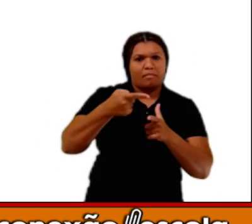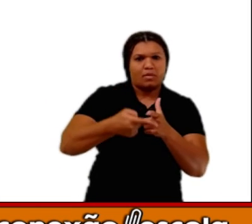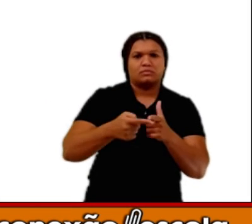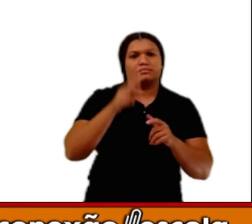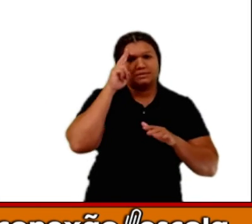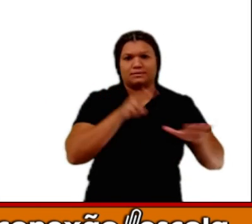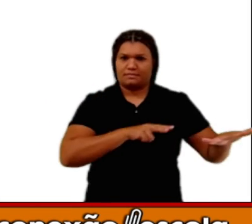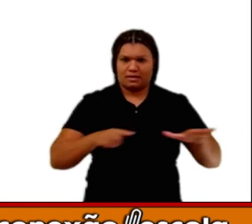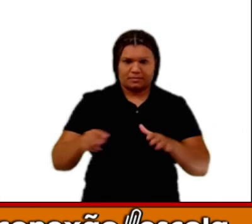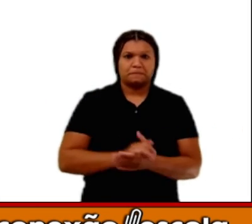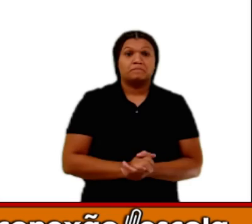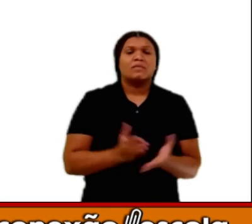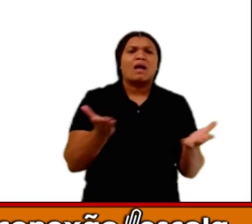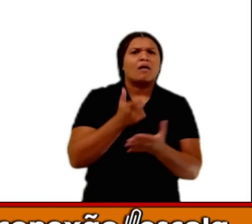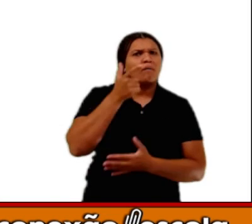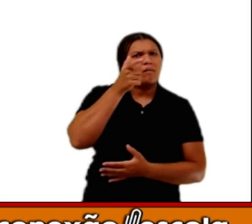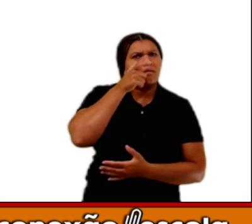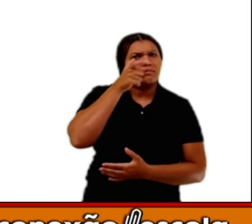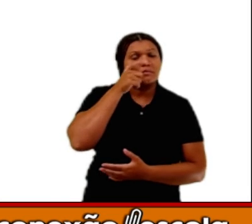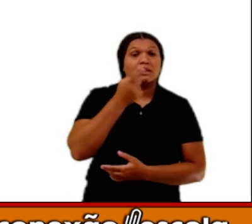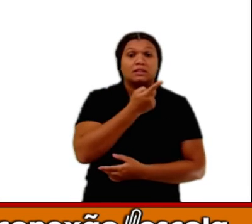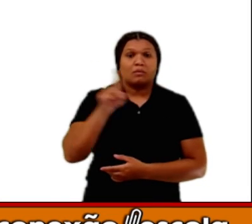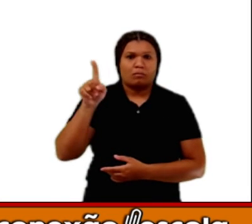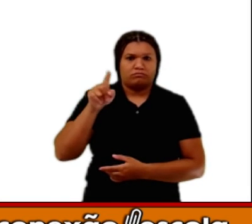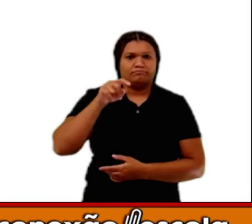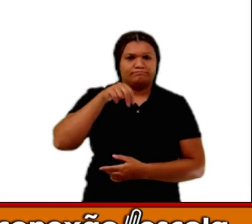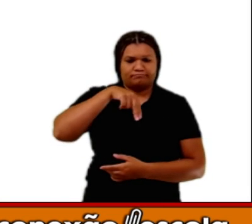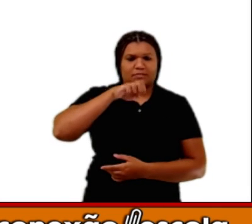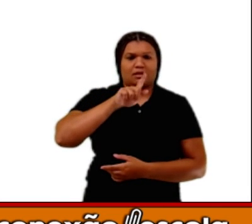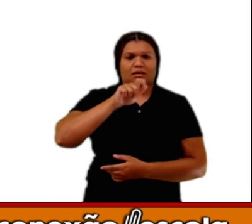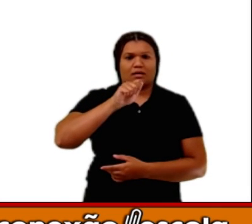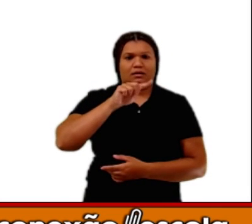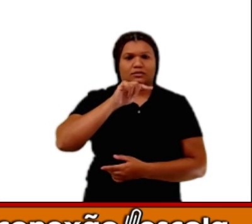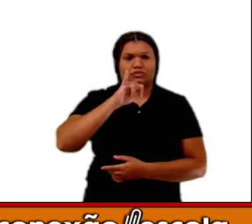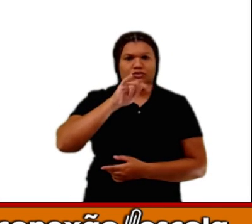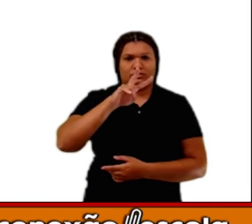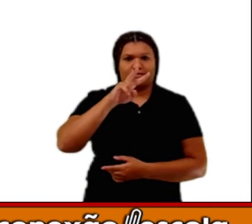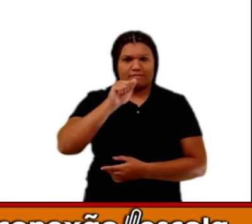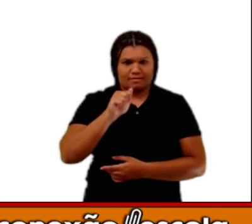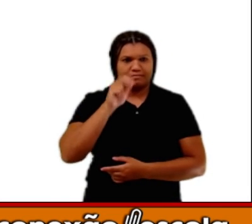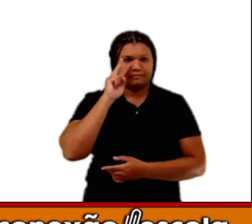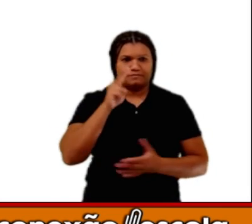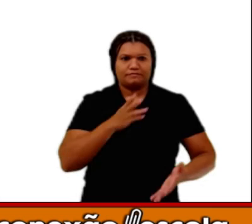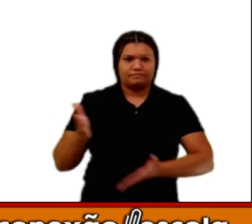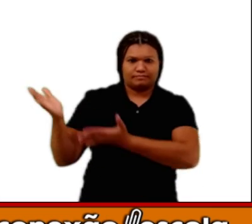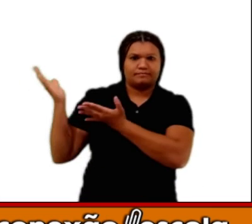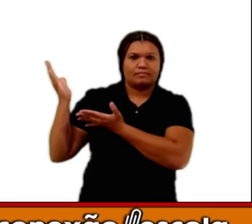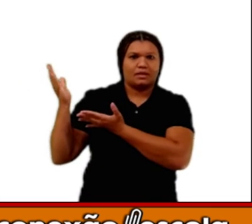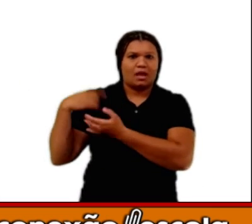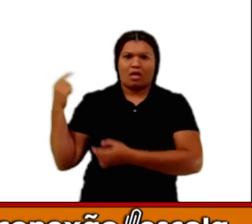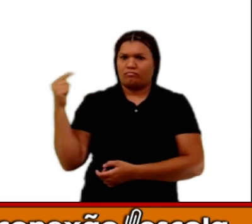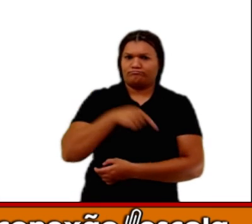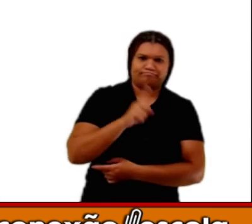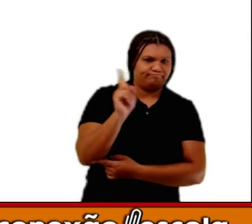negativa E ai ai nogui tucão next week eu não vou ouvir na